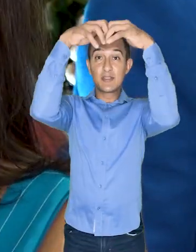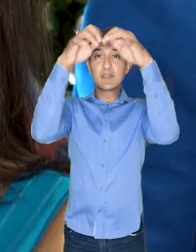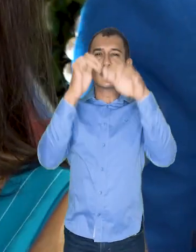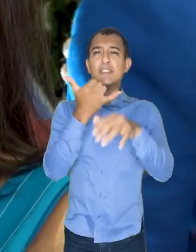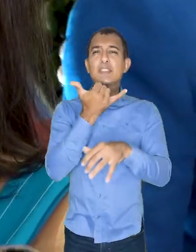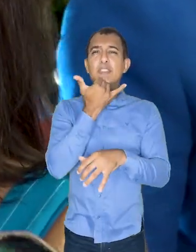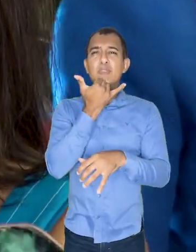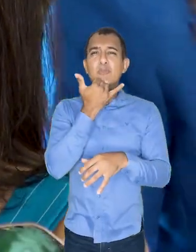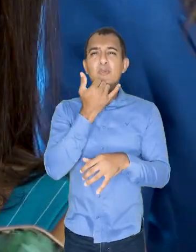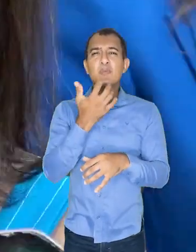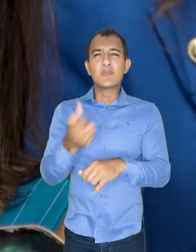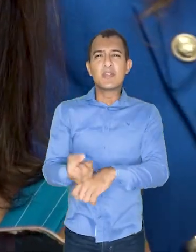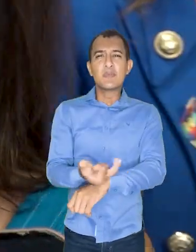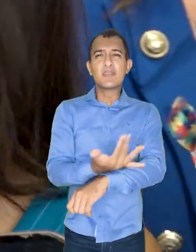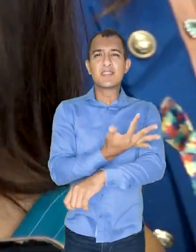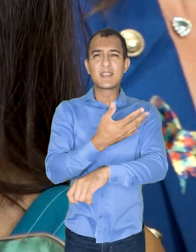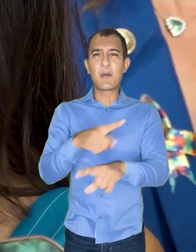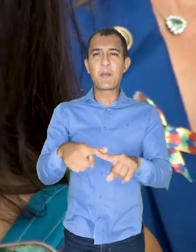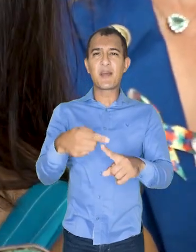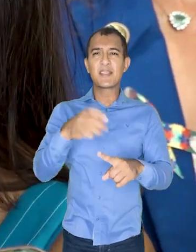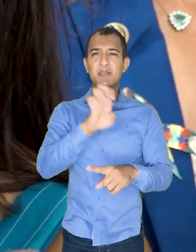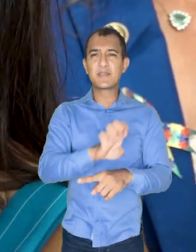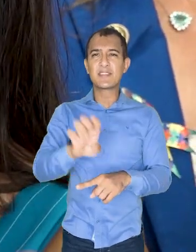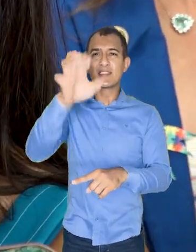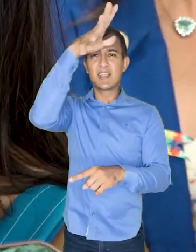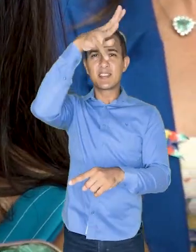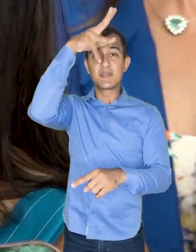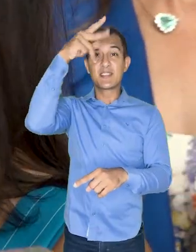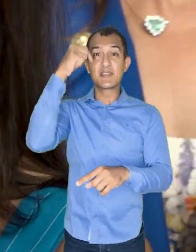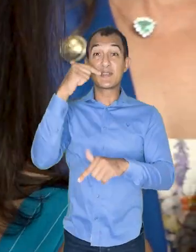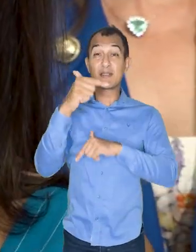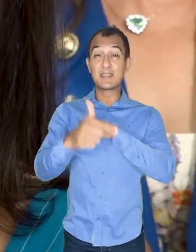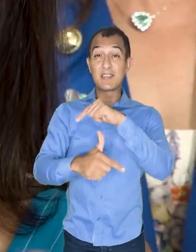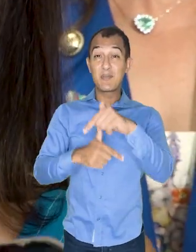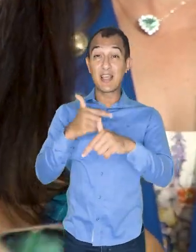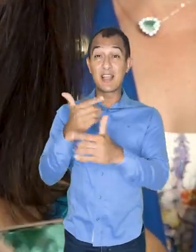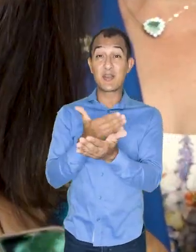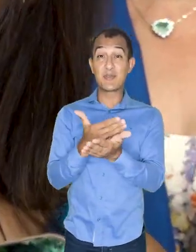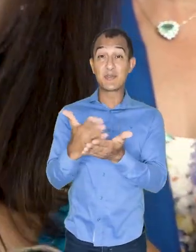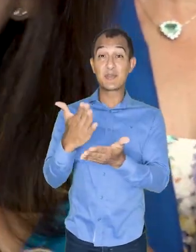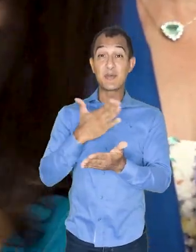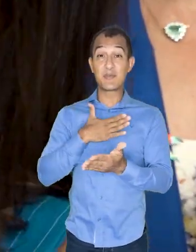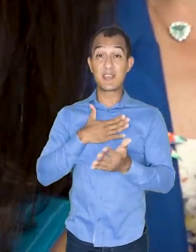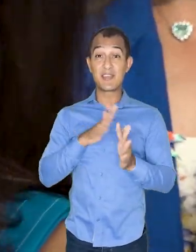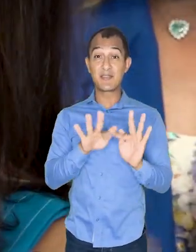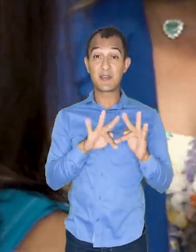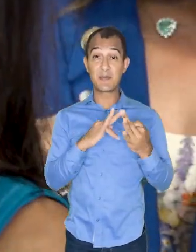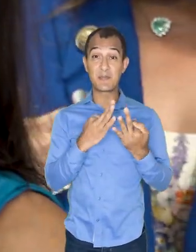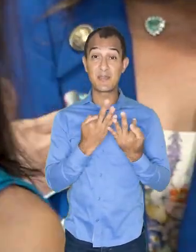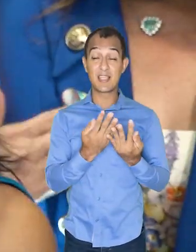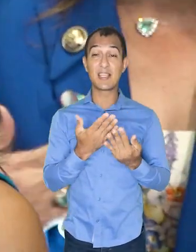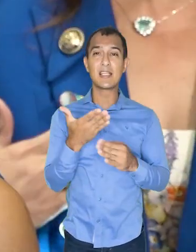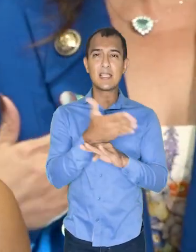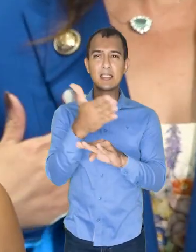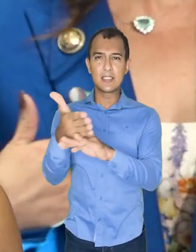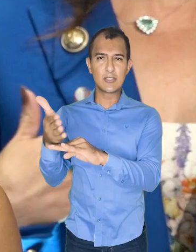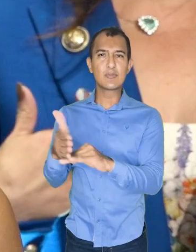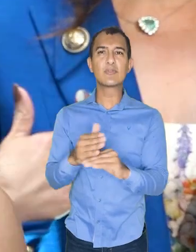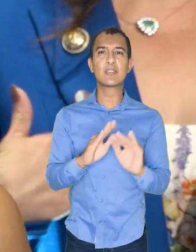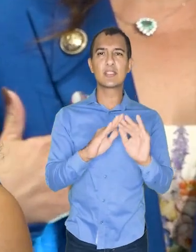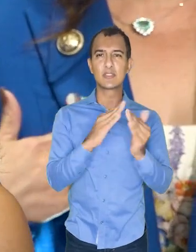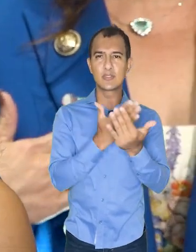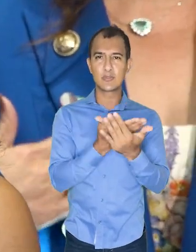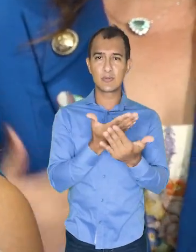emoção, mas o estado do Mato Grosso é pioneiro nesse trabalho, um trabalho que começou com a minha família, a gente indo